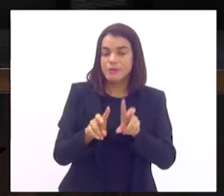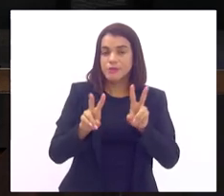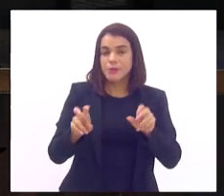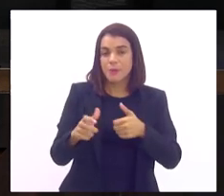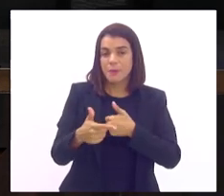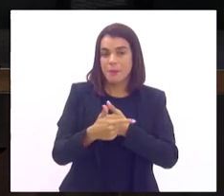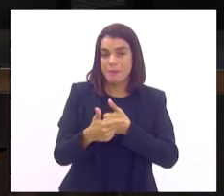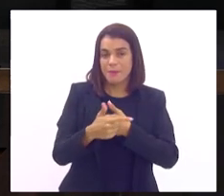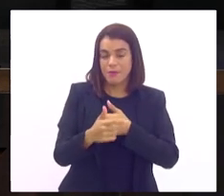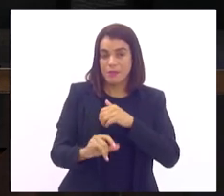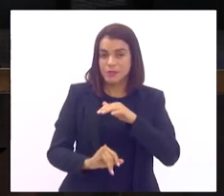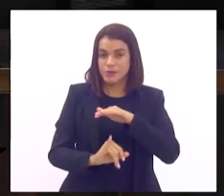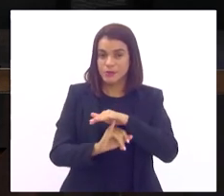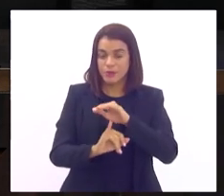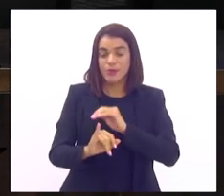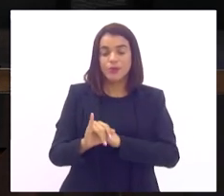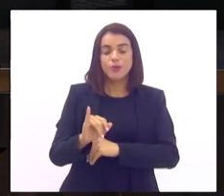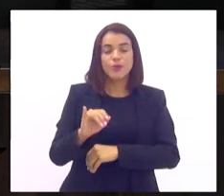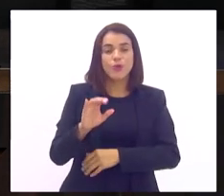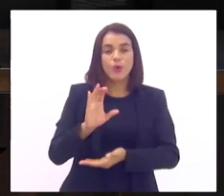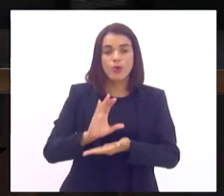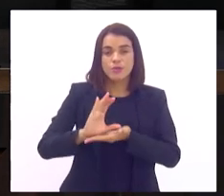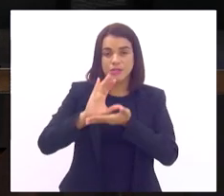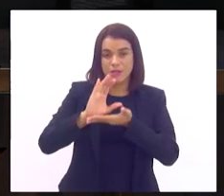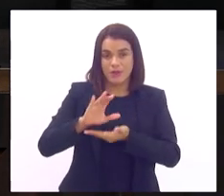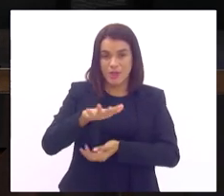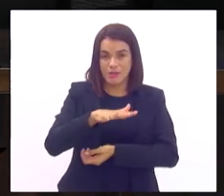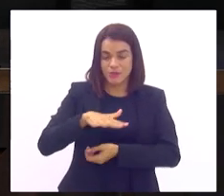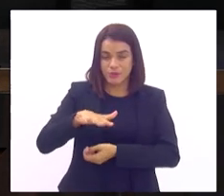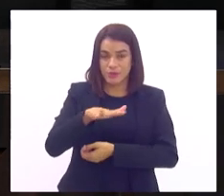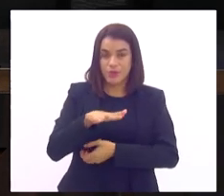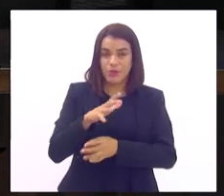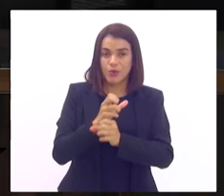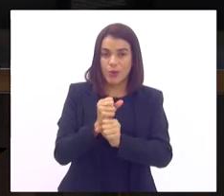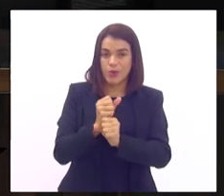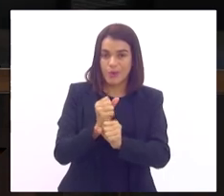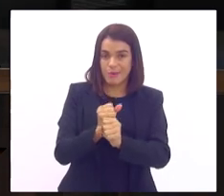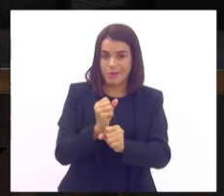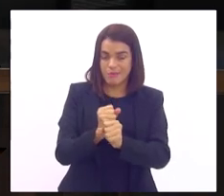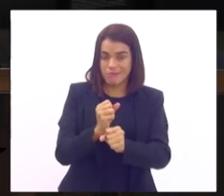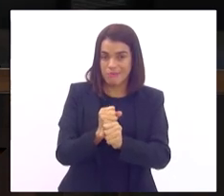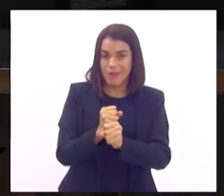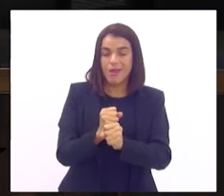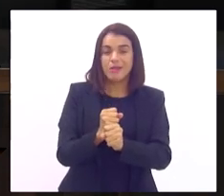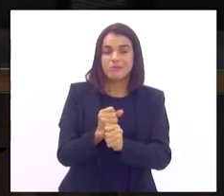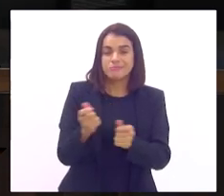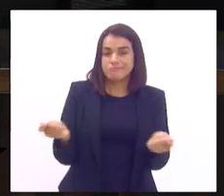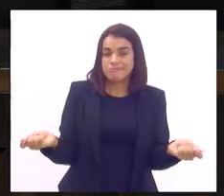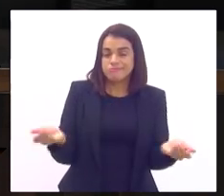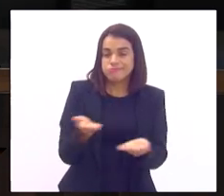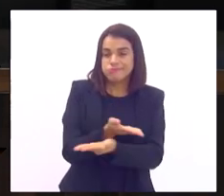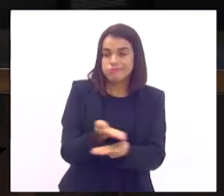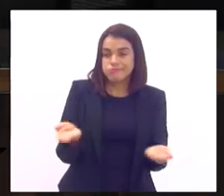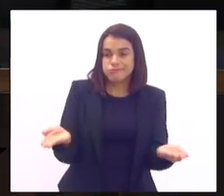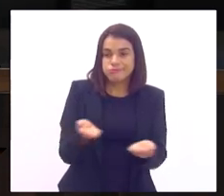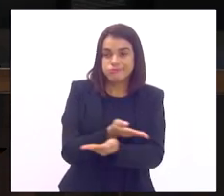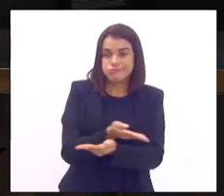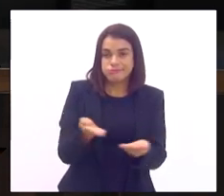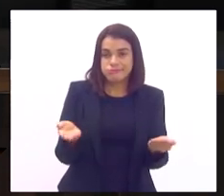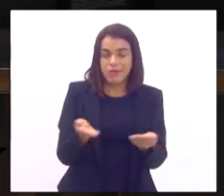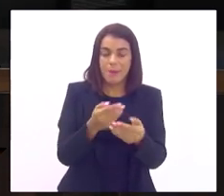institucional do Conselho Regional de Contabilidade, a articulação nos mais diversos níveis, né,